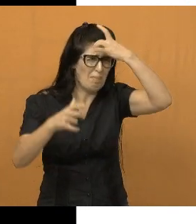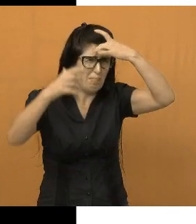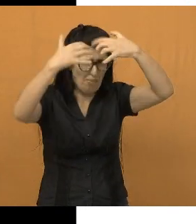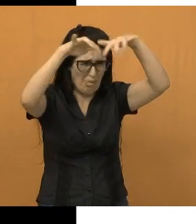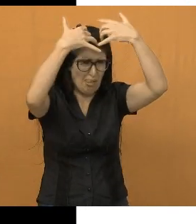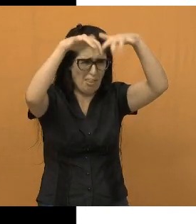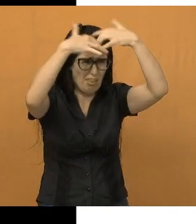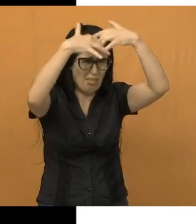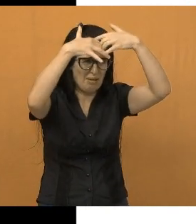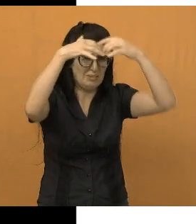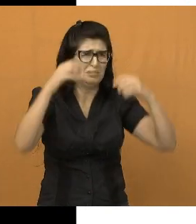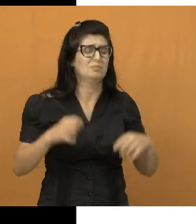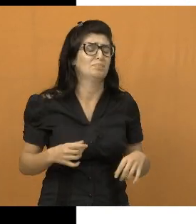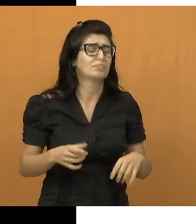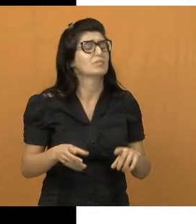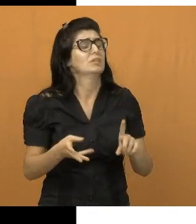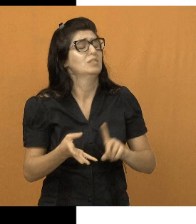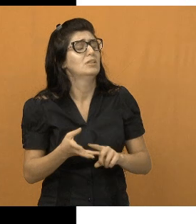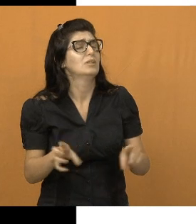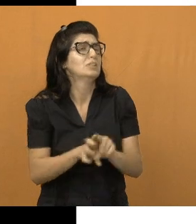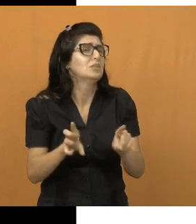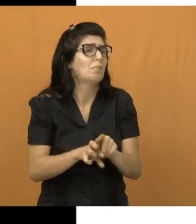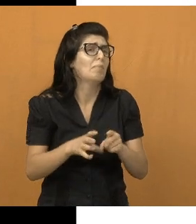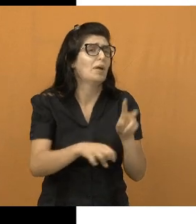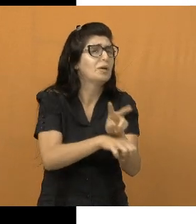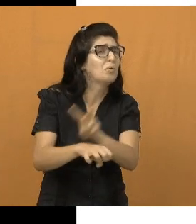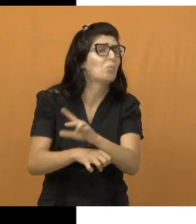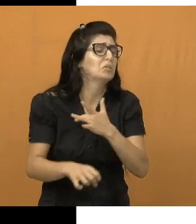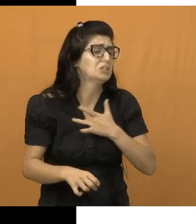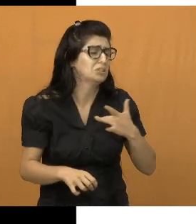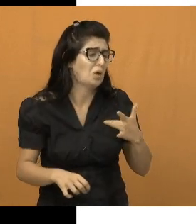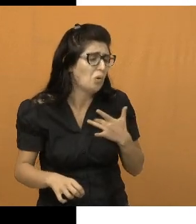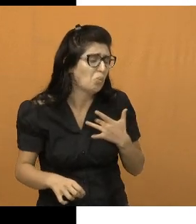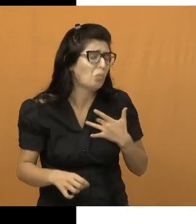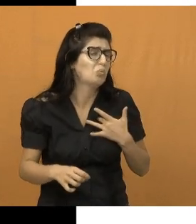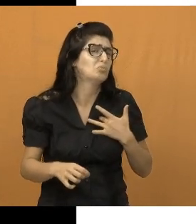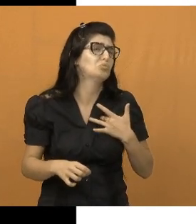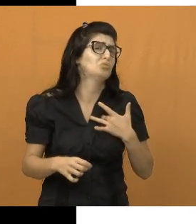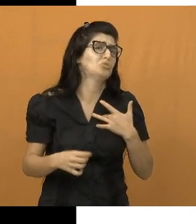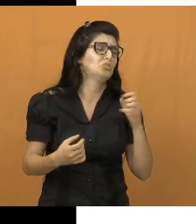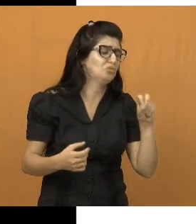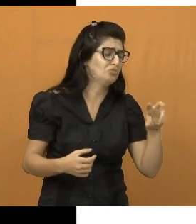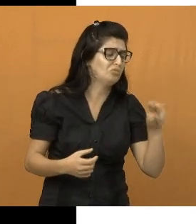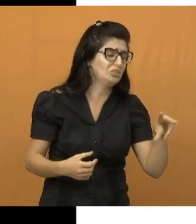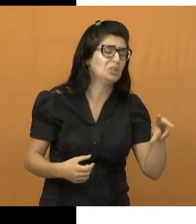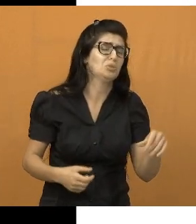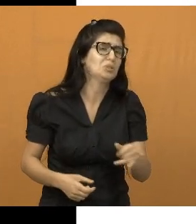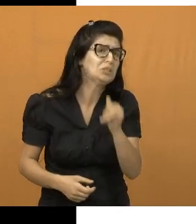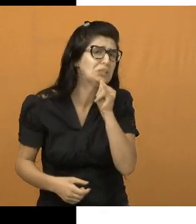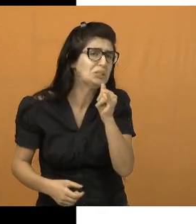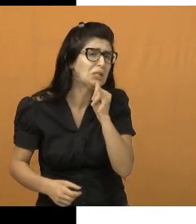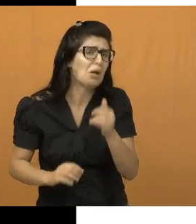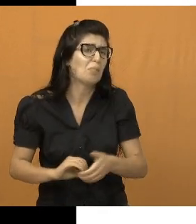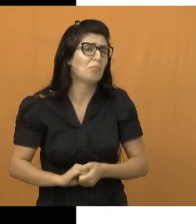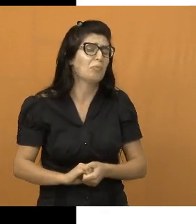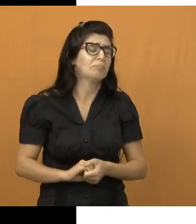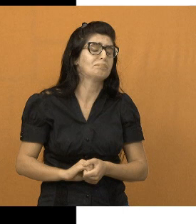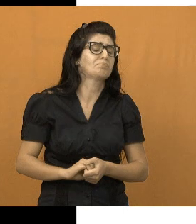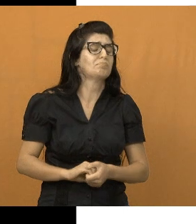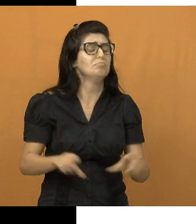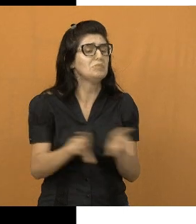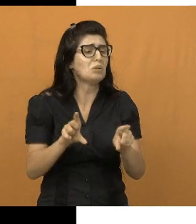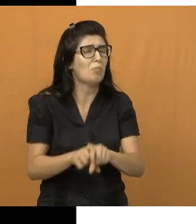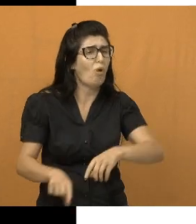ambulatório de infectologia e laboratório municipal. Na atenção às urgências e emergências,